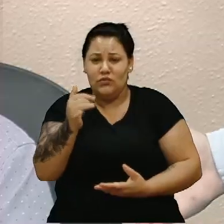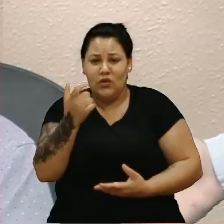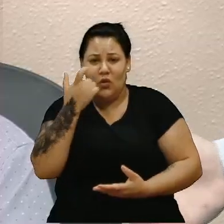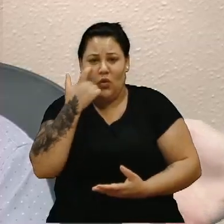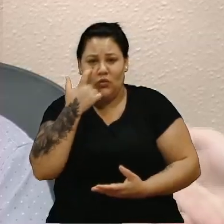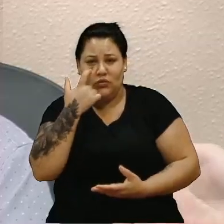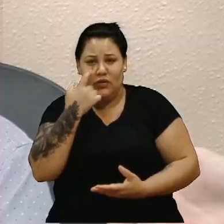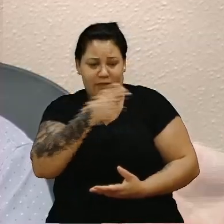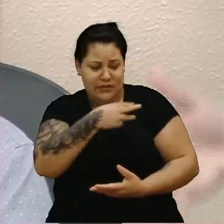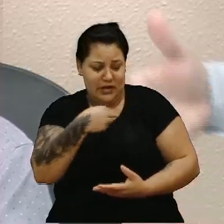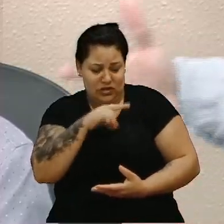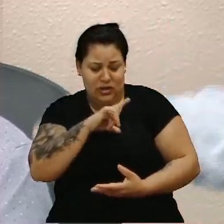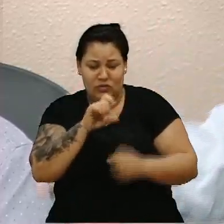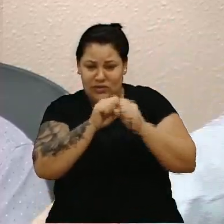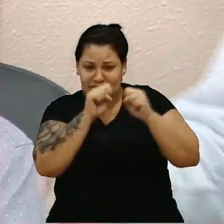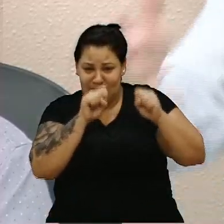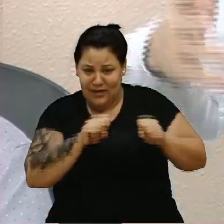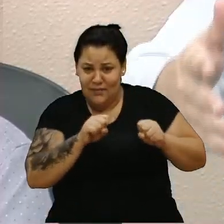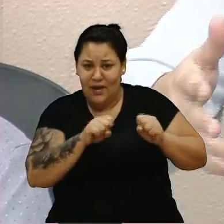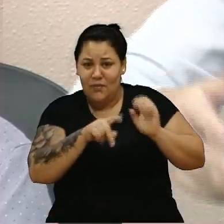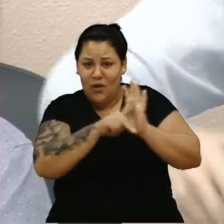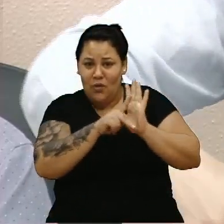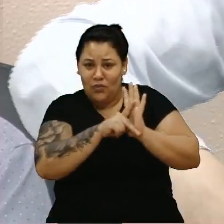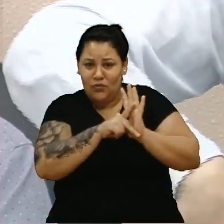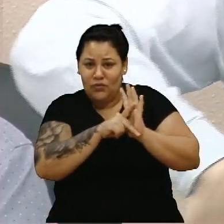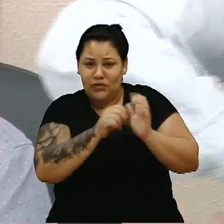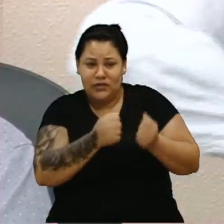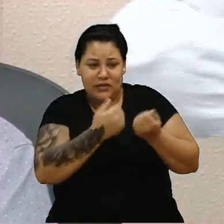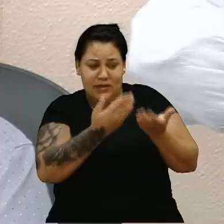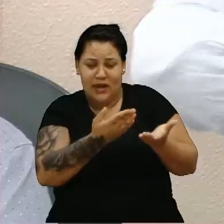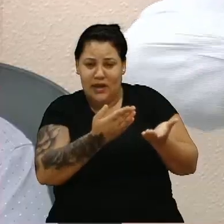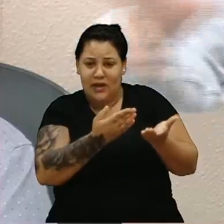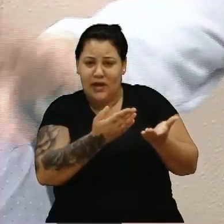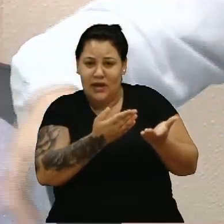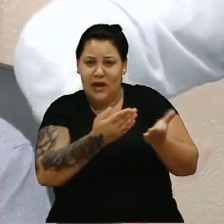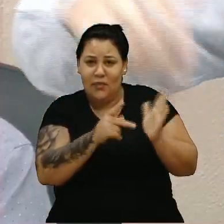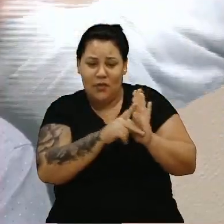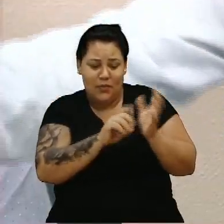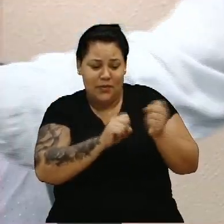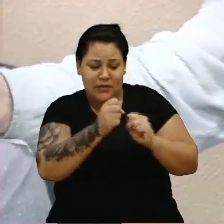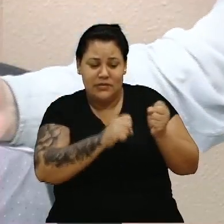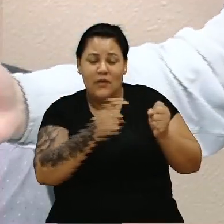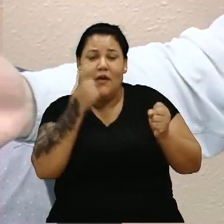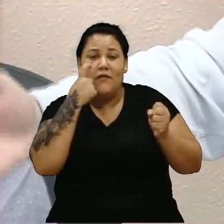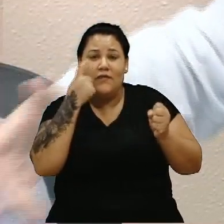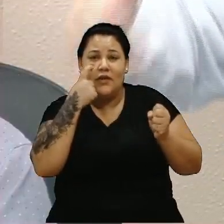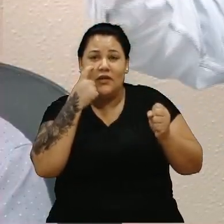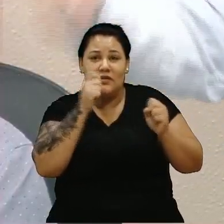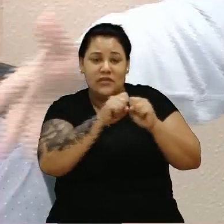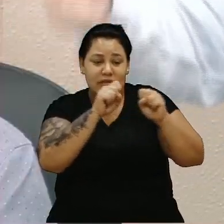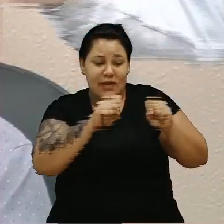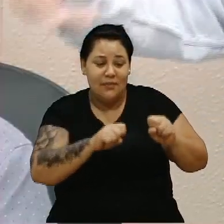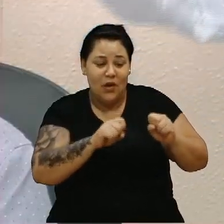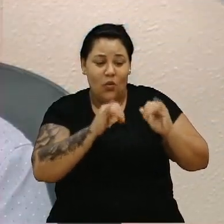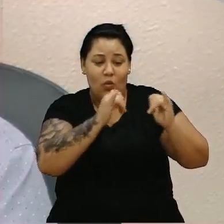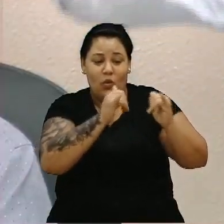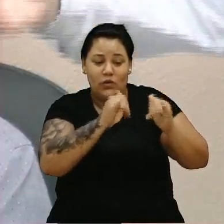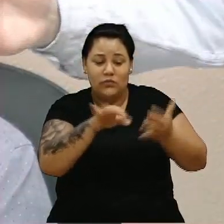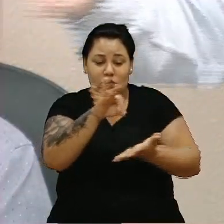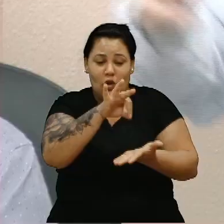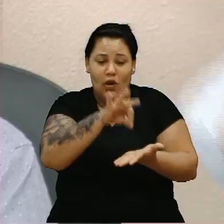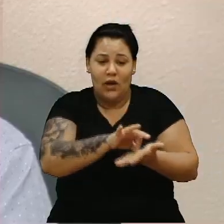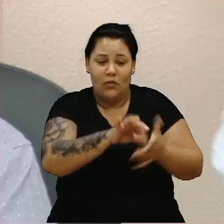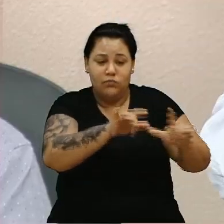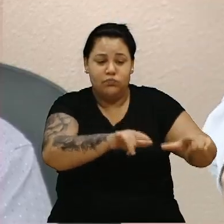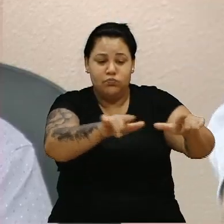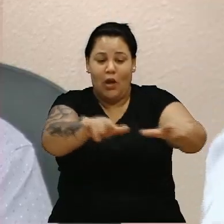de um sistema próprio que possibilita a própria empresa verificar onde estão todos os ônibus de todas as linhas. Por que o usuário não tem